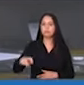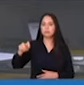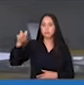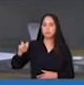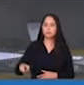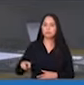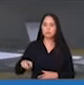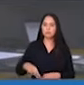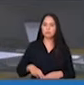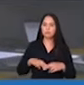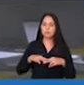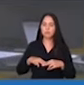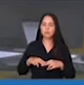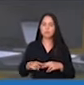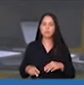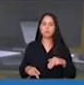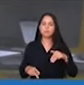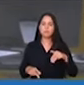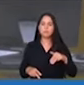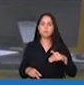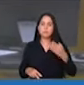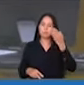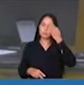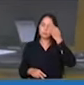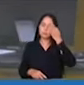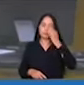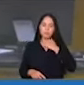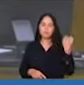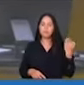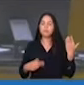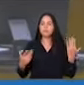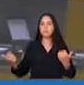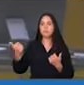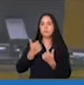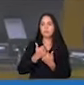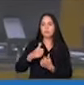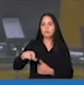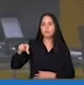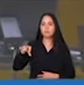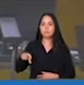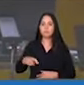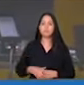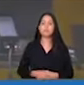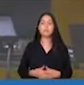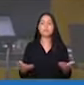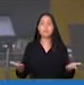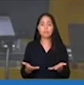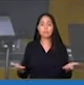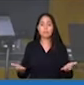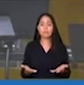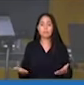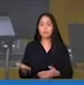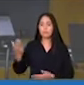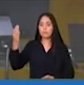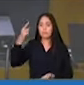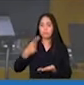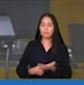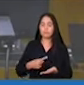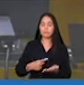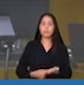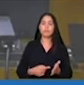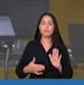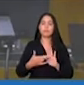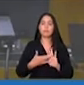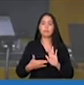em virtude do falecimento da deputada Amália Barros convido vossa excelência a prestar o compromisso regimental